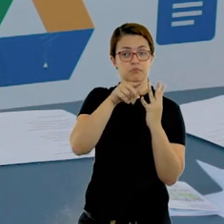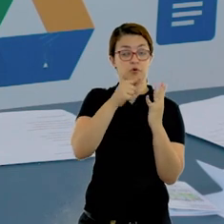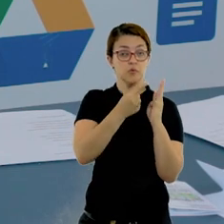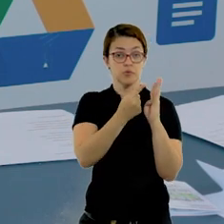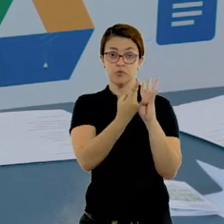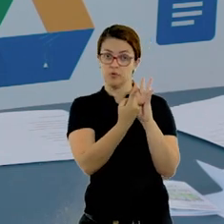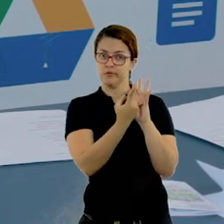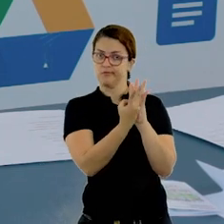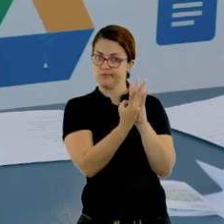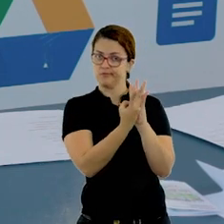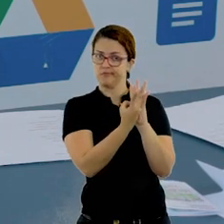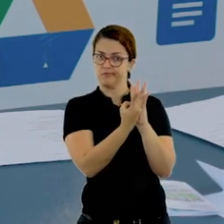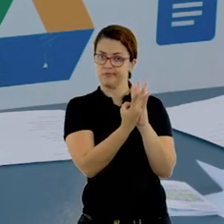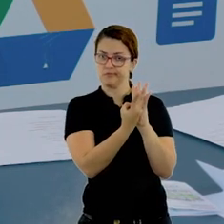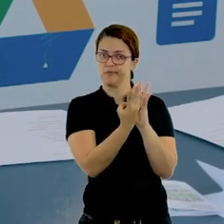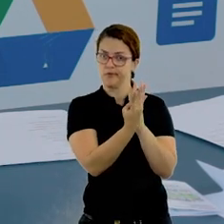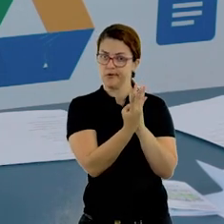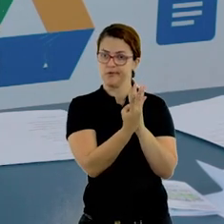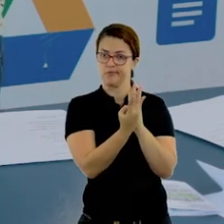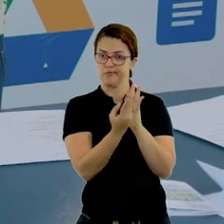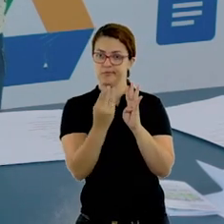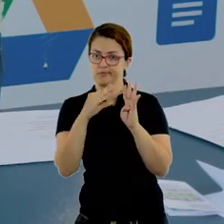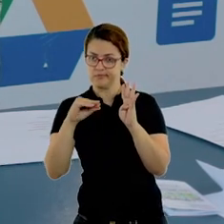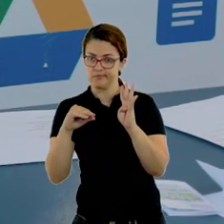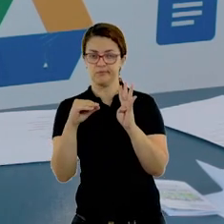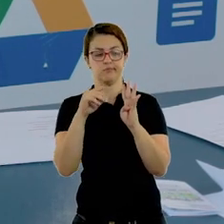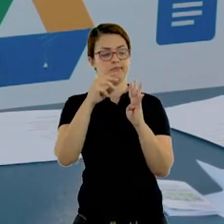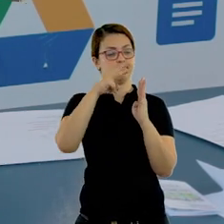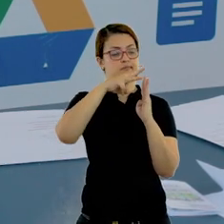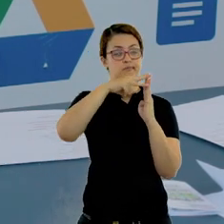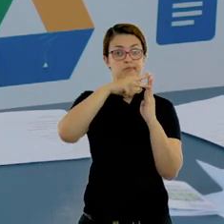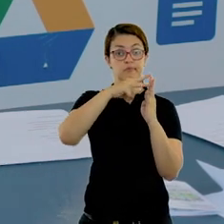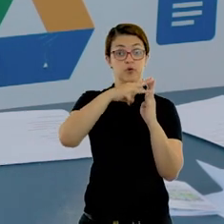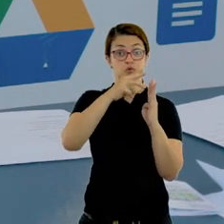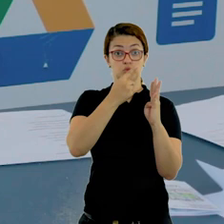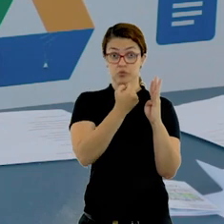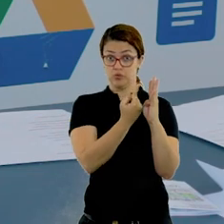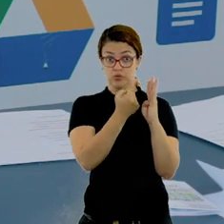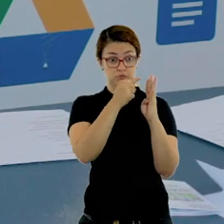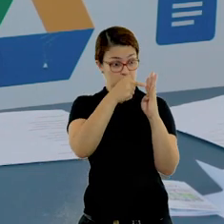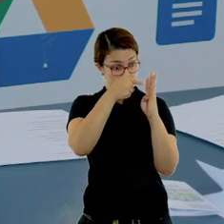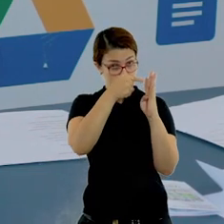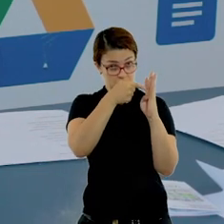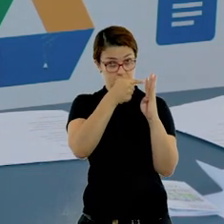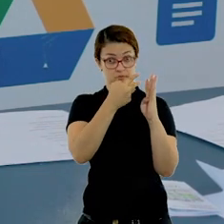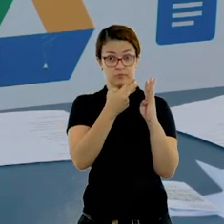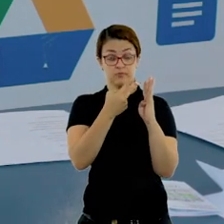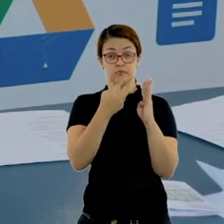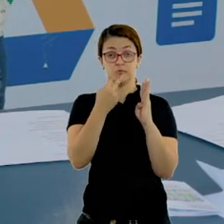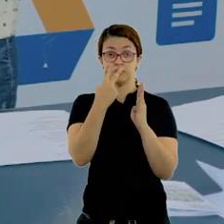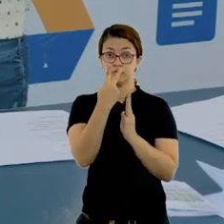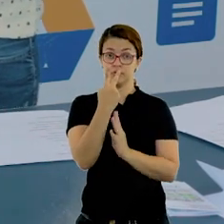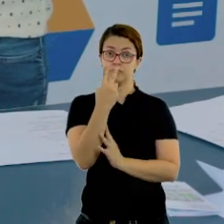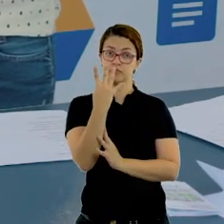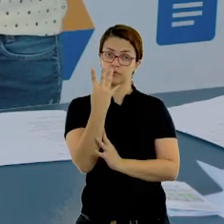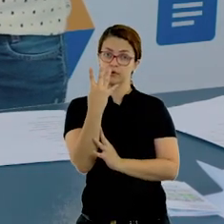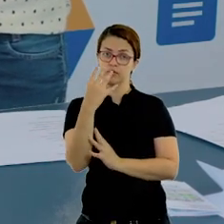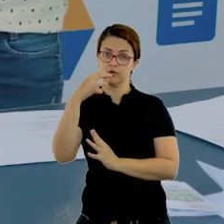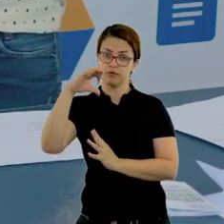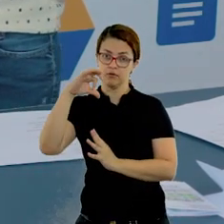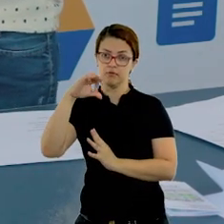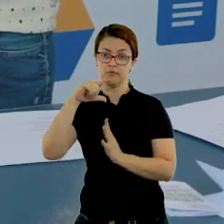dezena. Na dezena, eu tenho 1, 2, 3, 4. Então, 4 dezenas. E na centena, são 2 tracinhos. Então, eu formei o